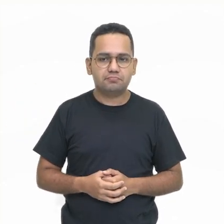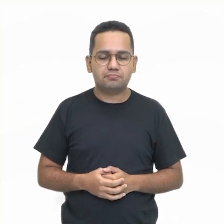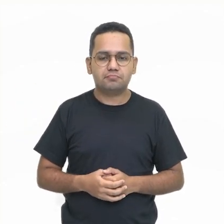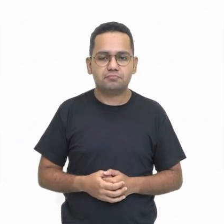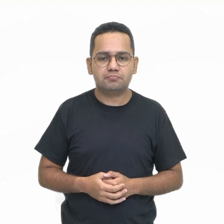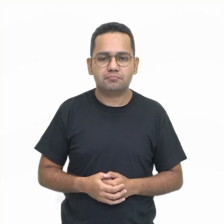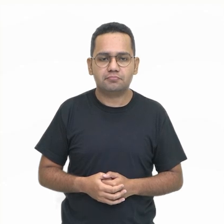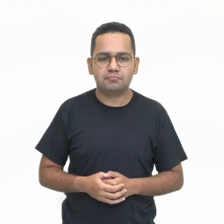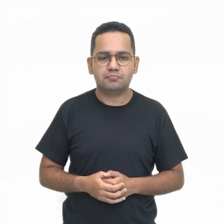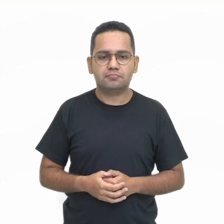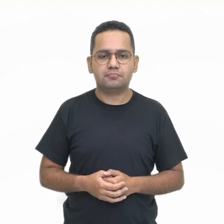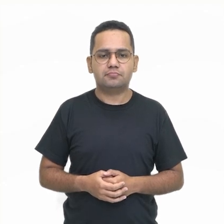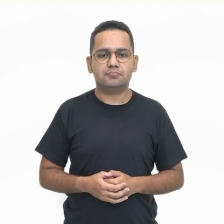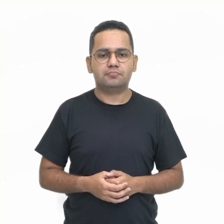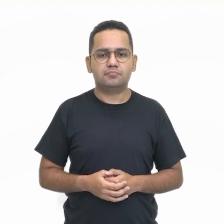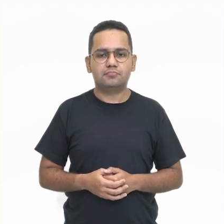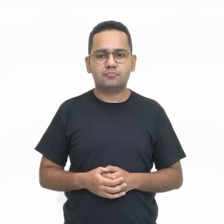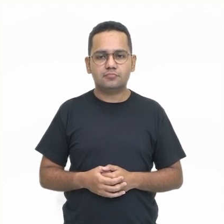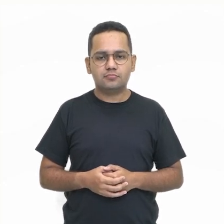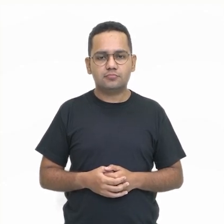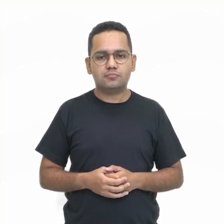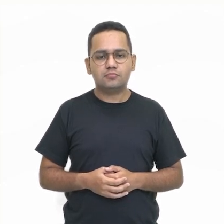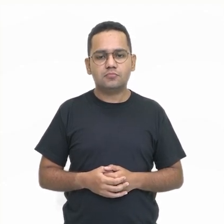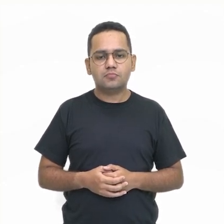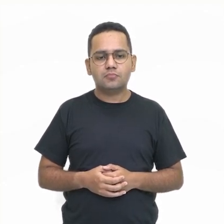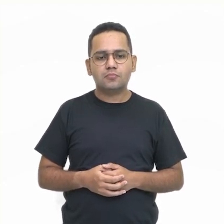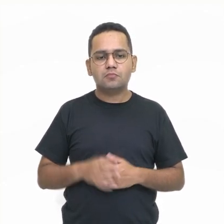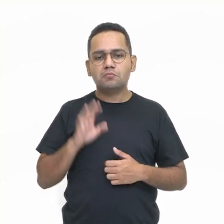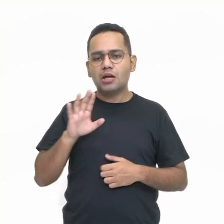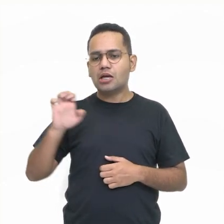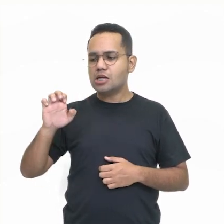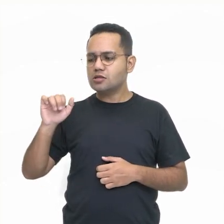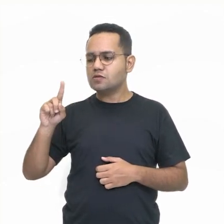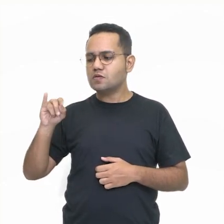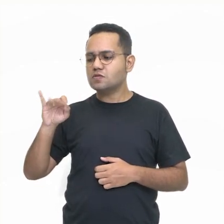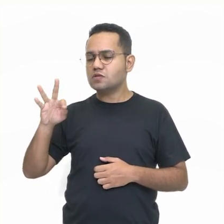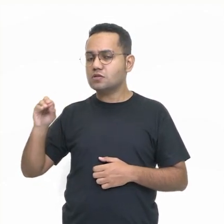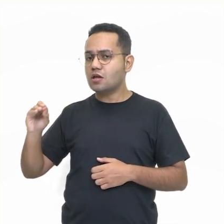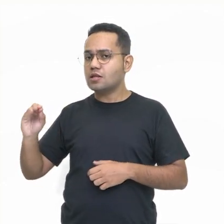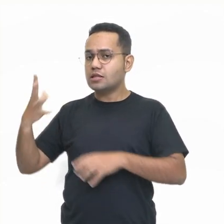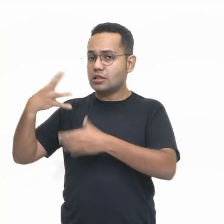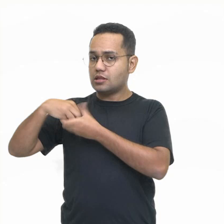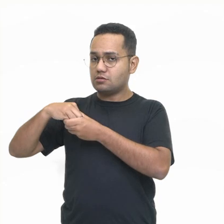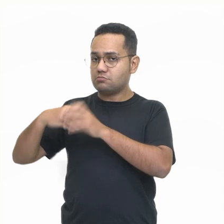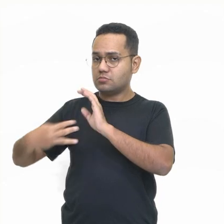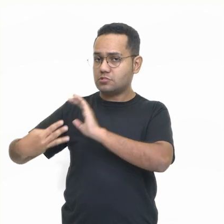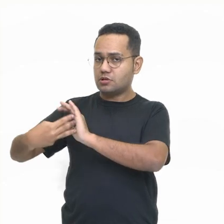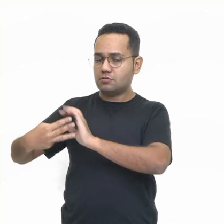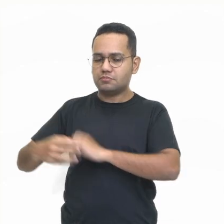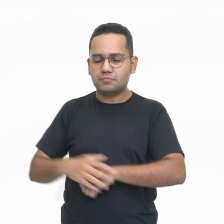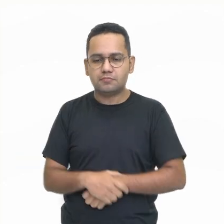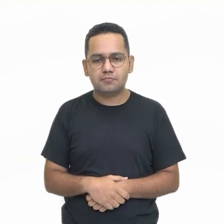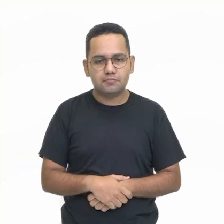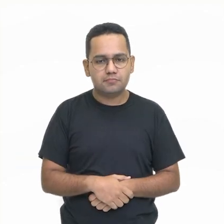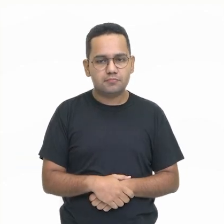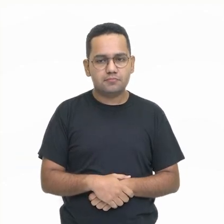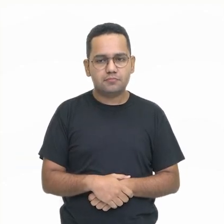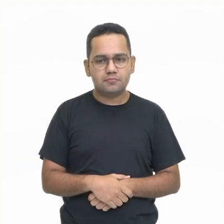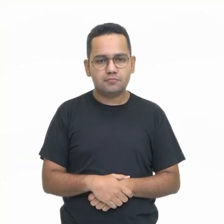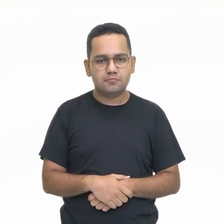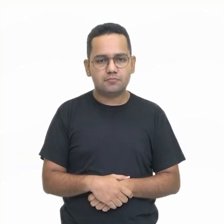que endocitose é tudo aquilo que vai entrar na célula. Nós também temos um processo chamado